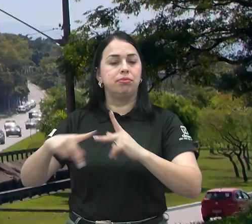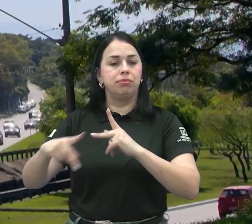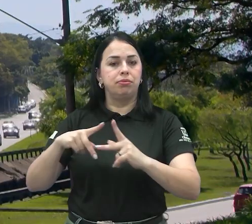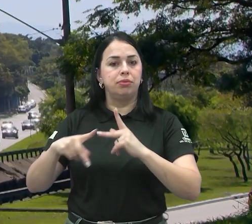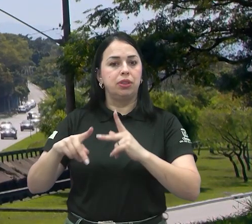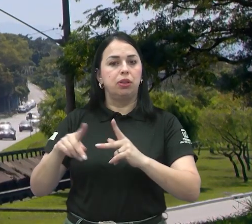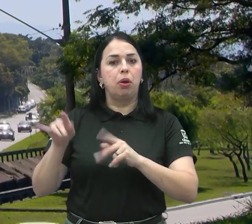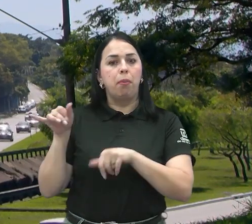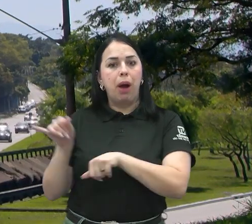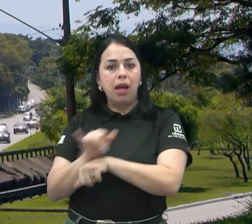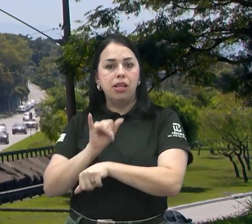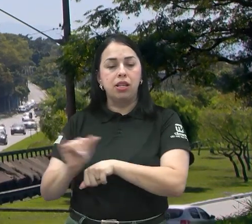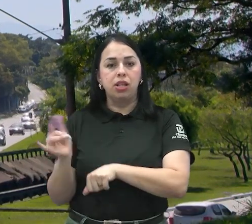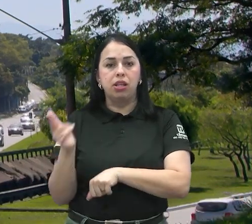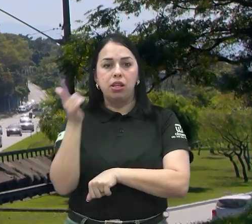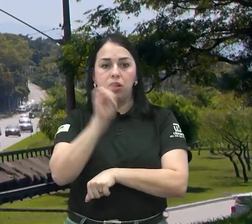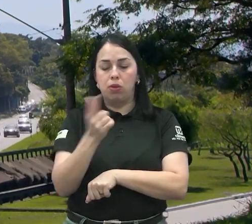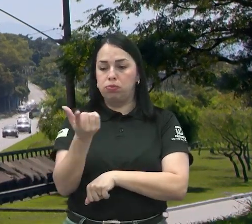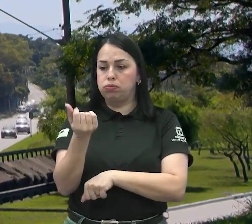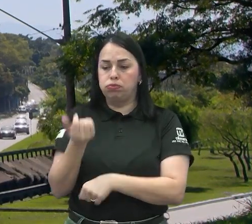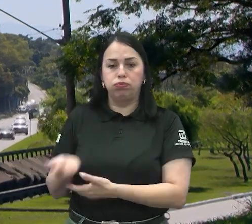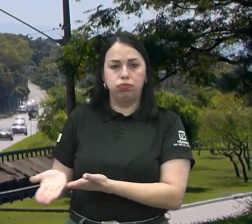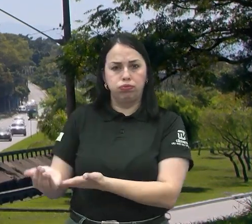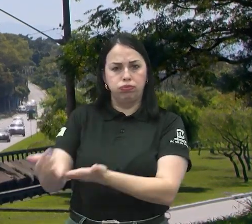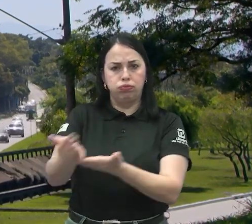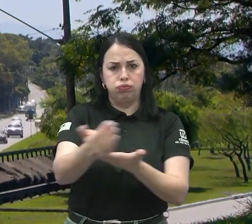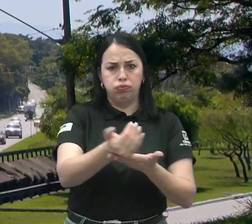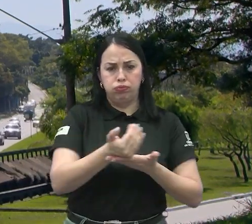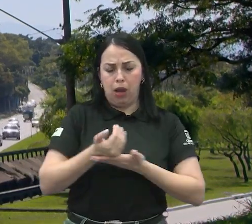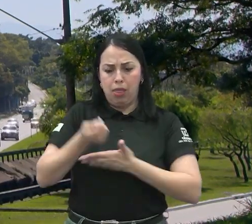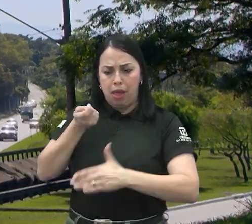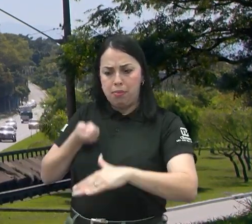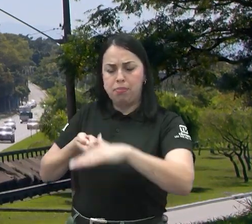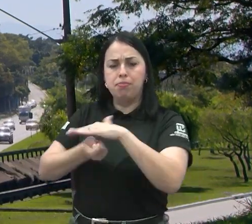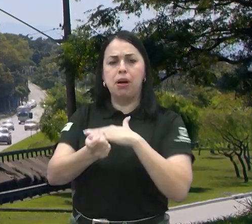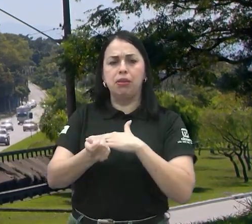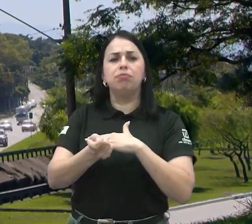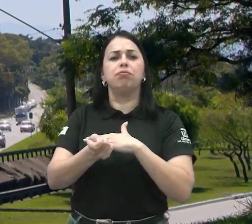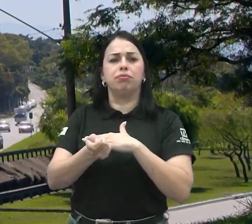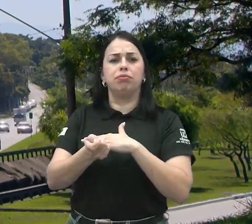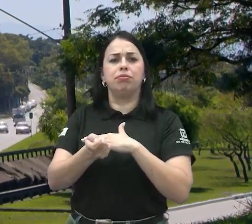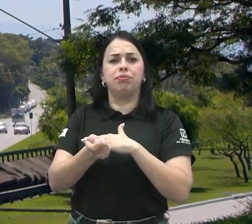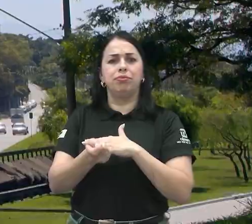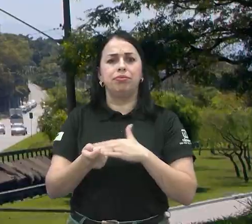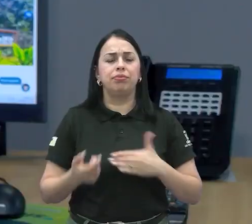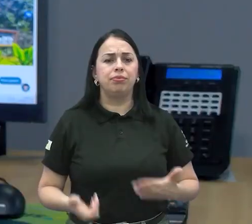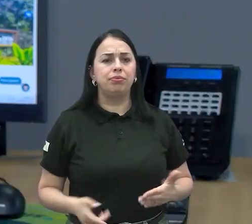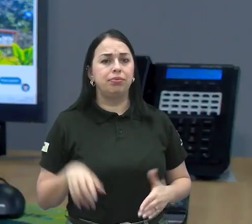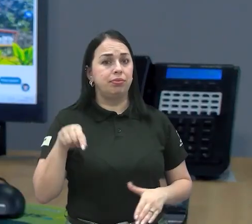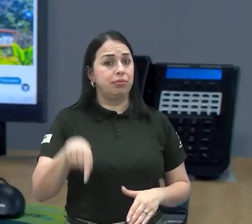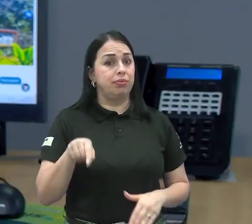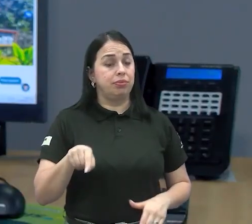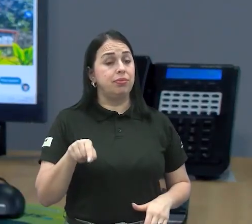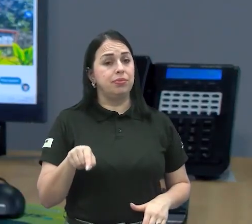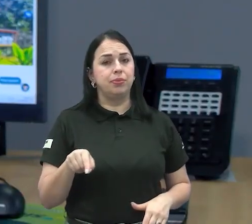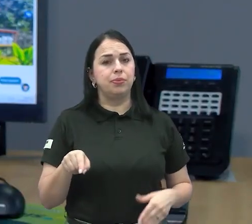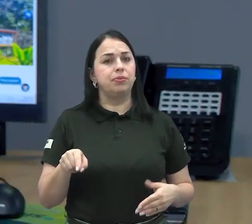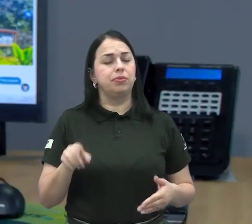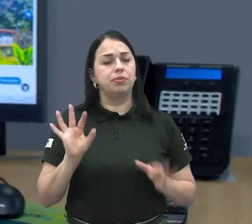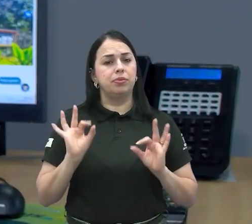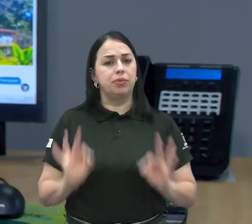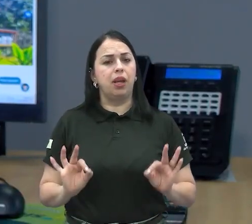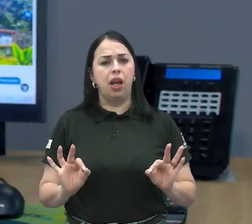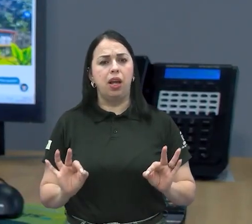Campos como um instrumento de arrecadação complementar para o financiamento de políticas públicas. A Loteria Municipal ela